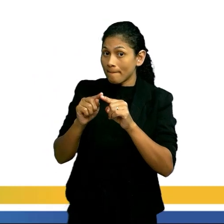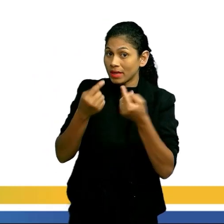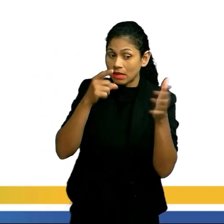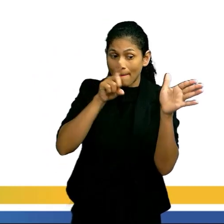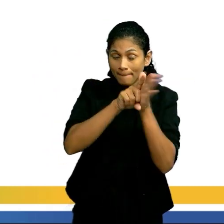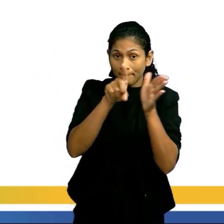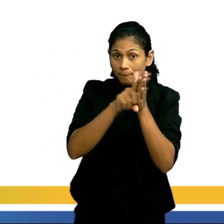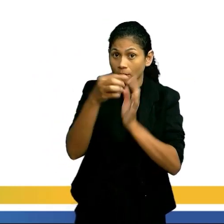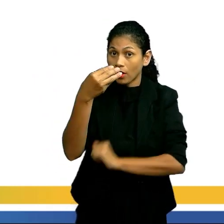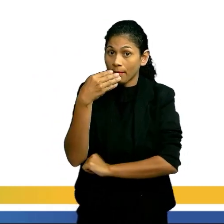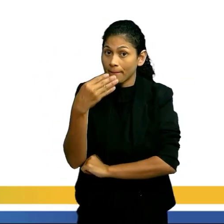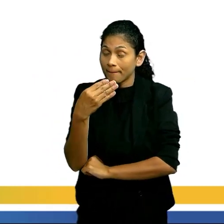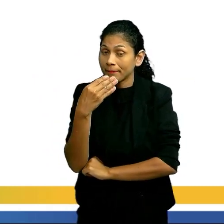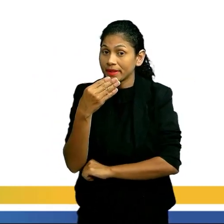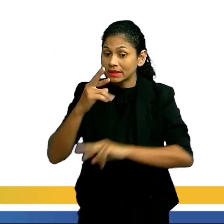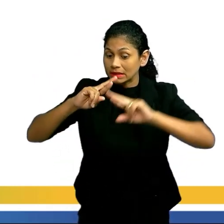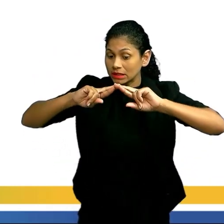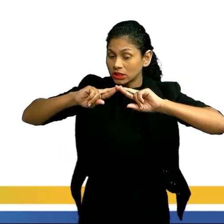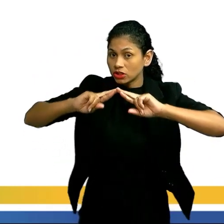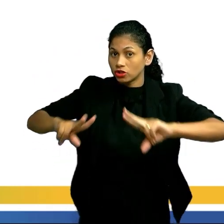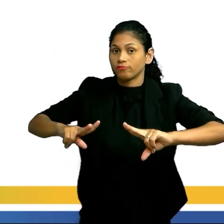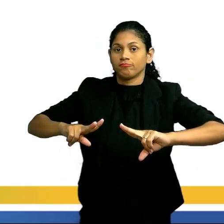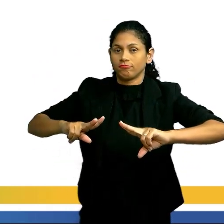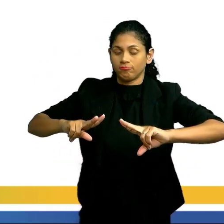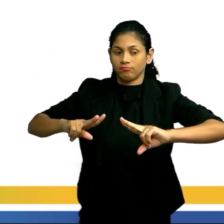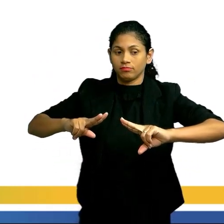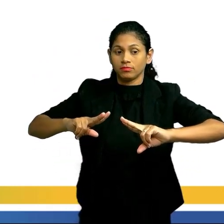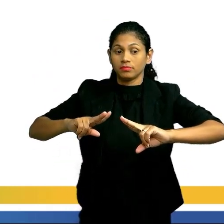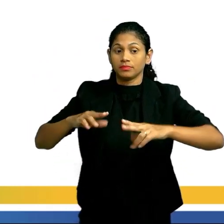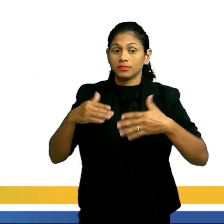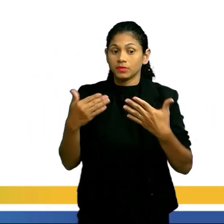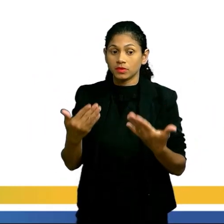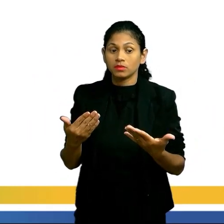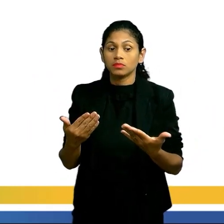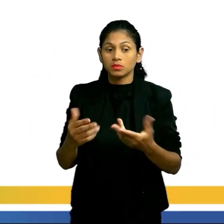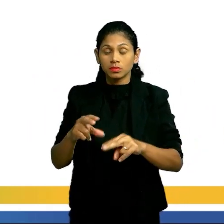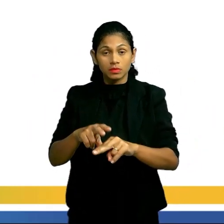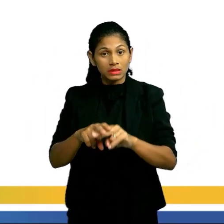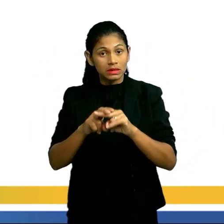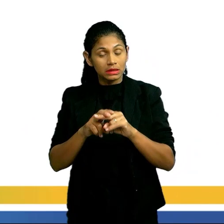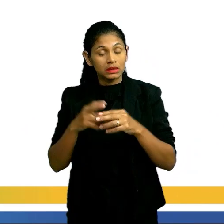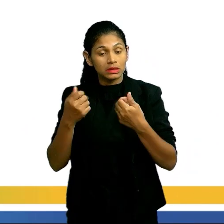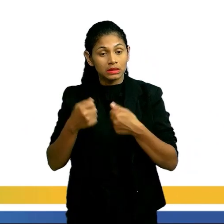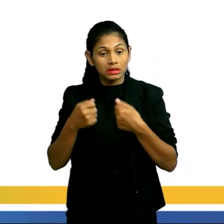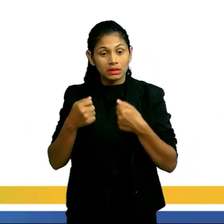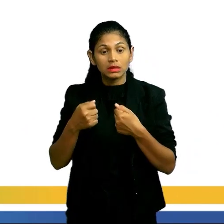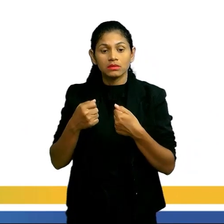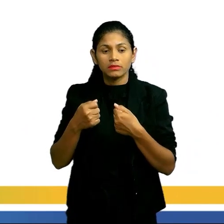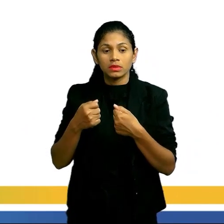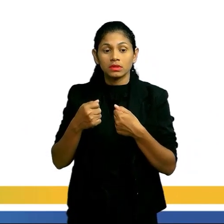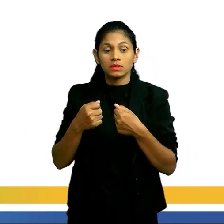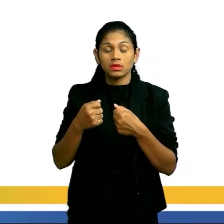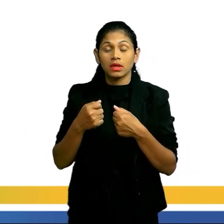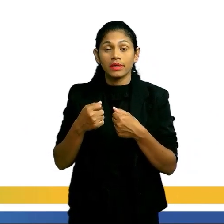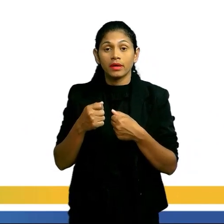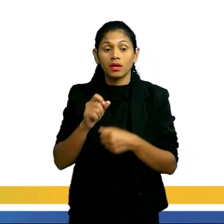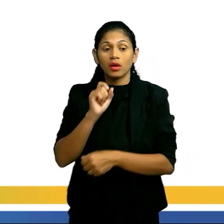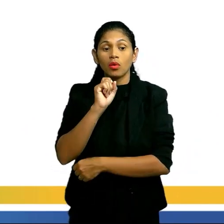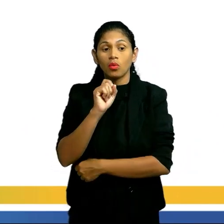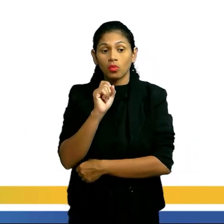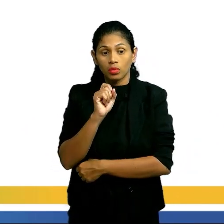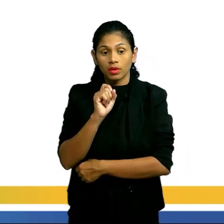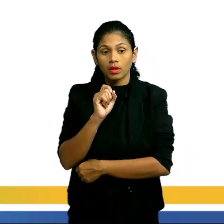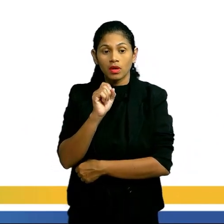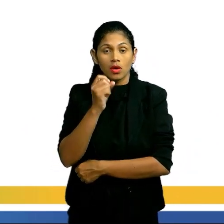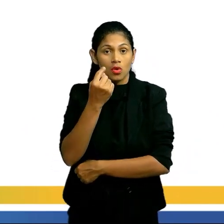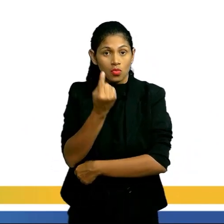fazer a subtração. Ó, a diferença do cubo branco e do cubo cinza é de 1,4. Portanto,